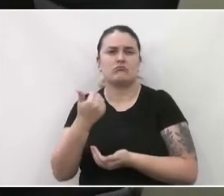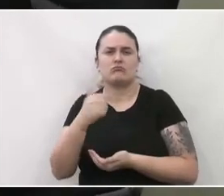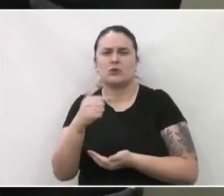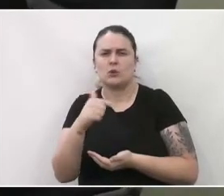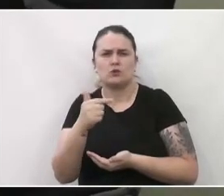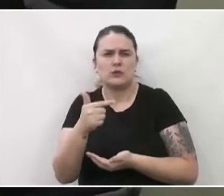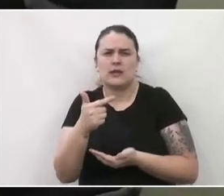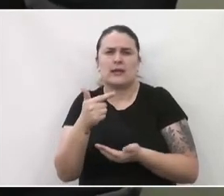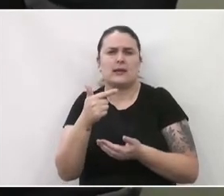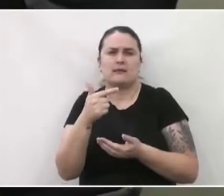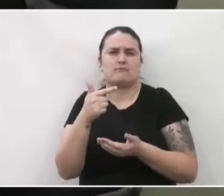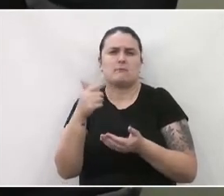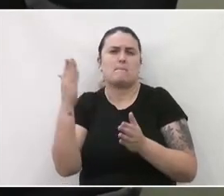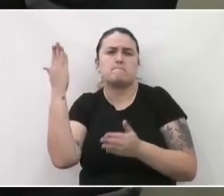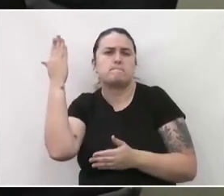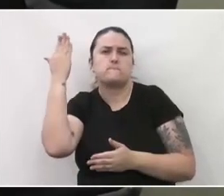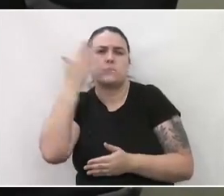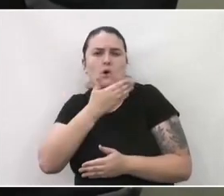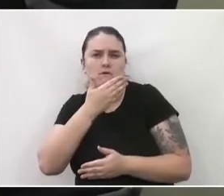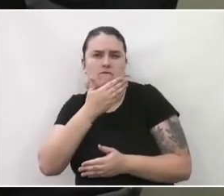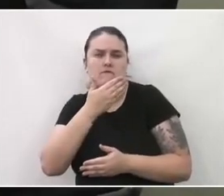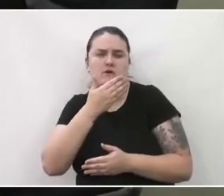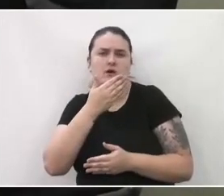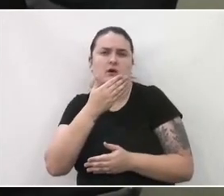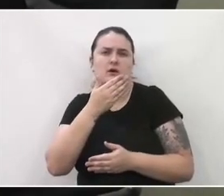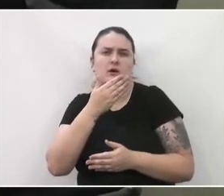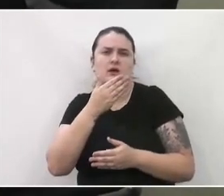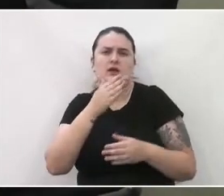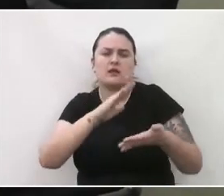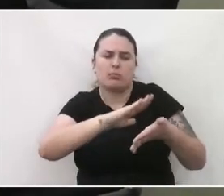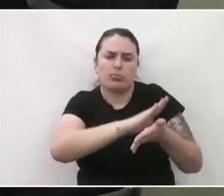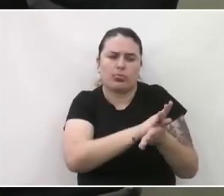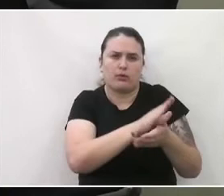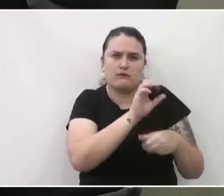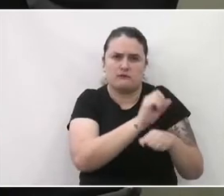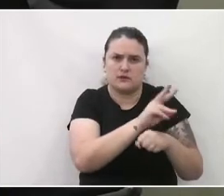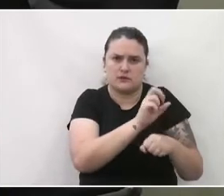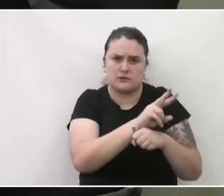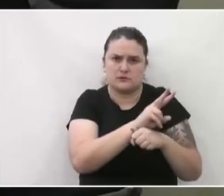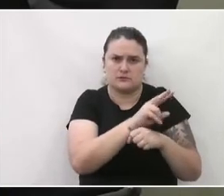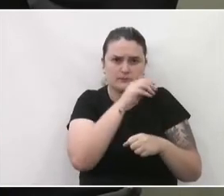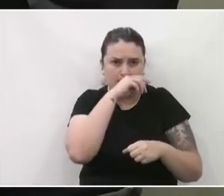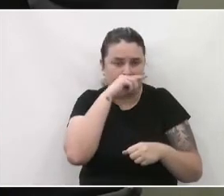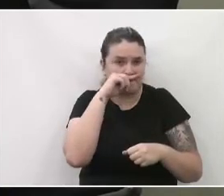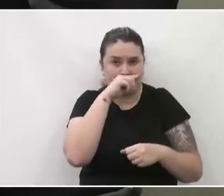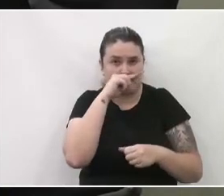propriedades, né, cientificamente que comprovam que ela mata o vírus, né?